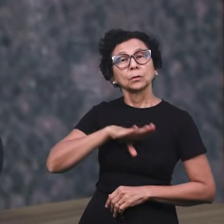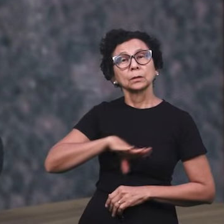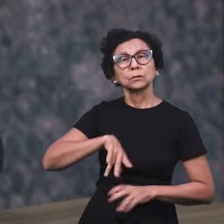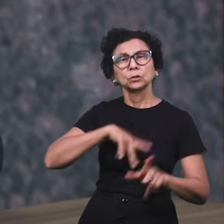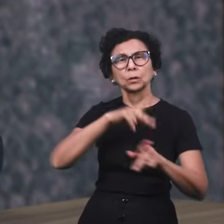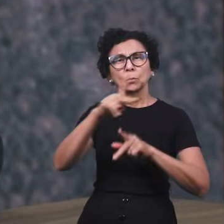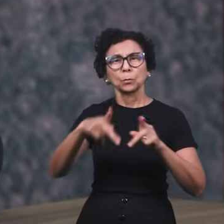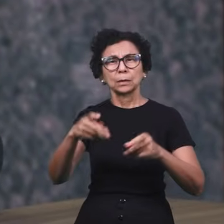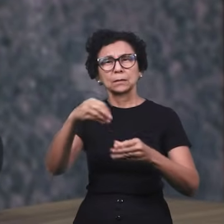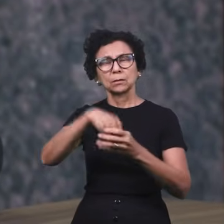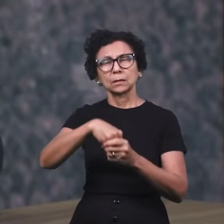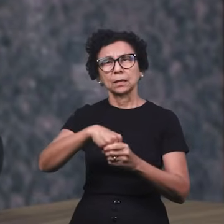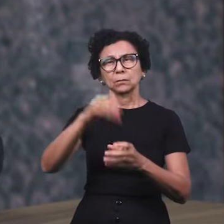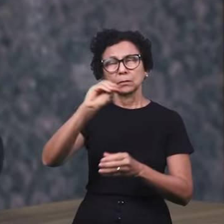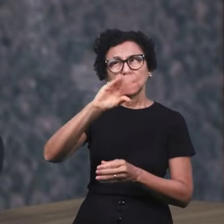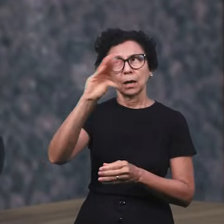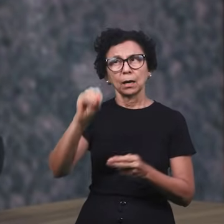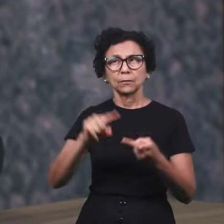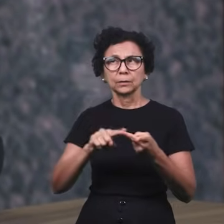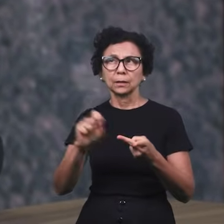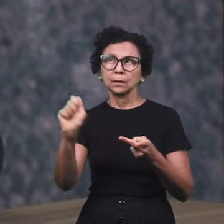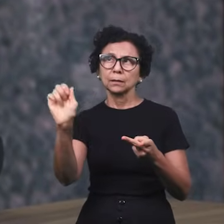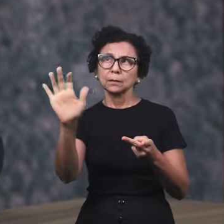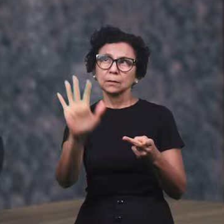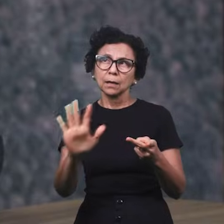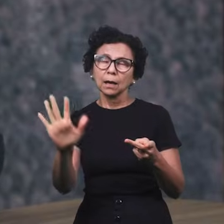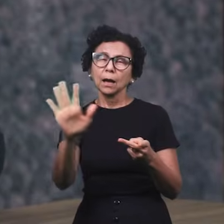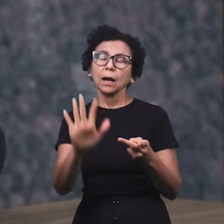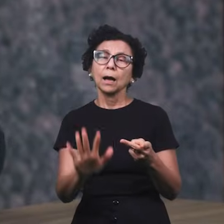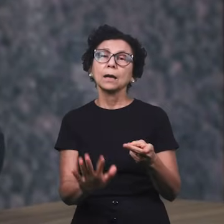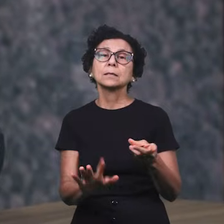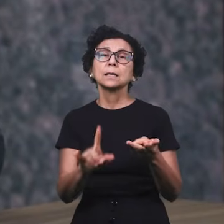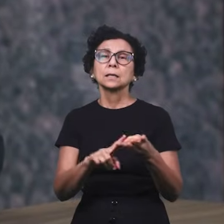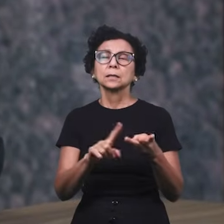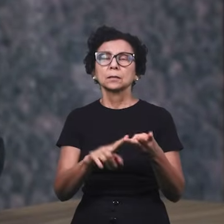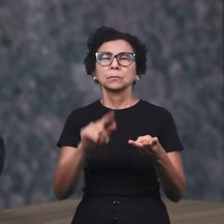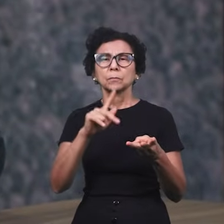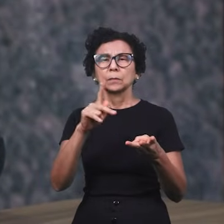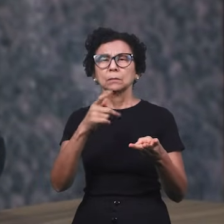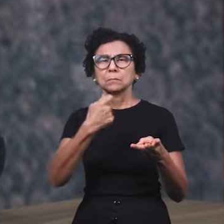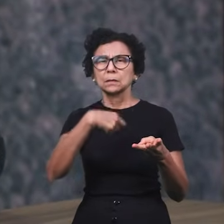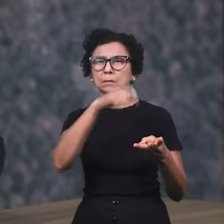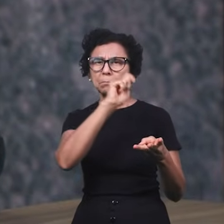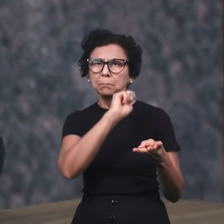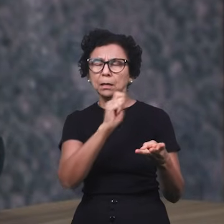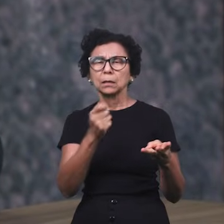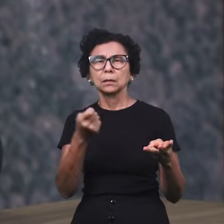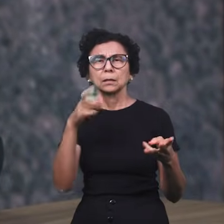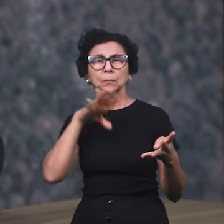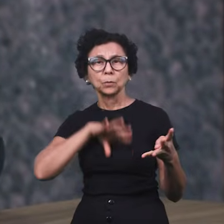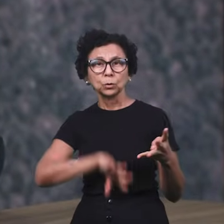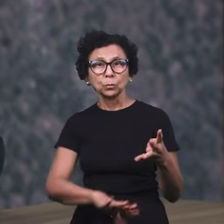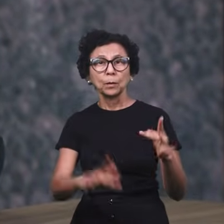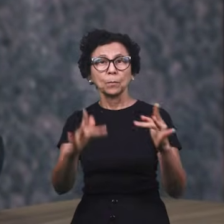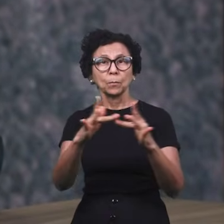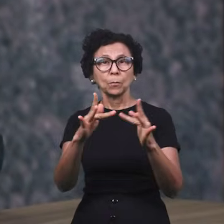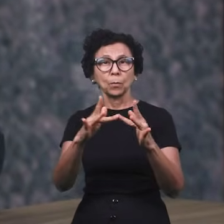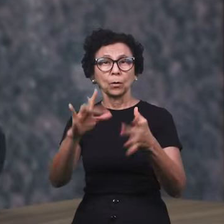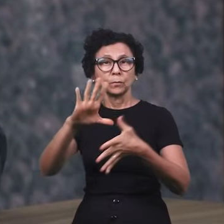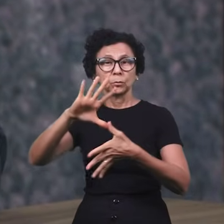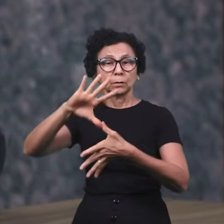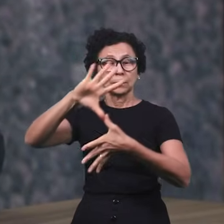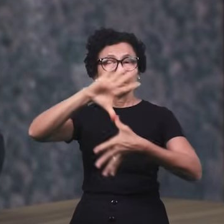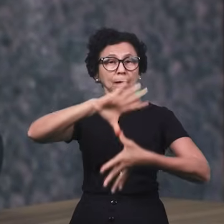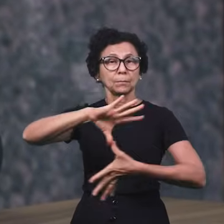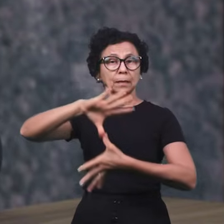com populações na África, populações na Ásia, e também espanhóis e portugueses teriam contato com os povos aqui